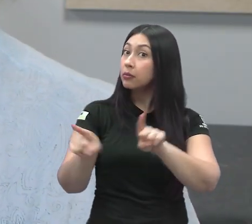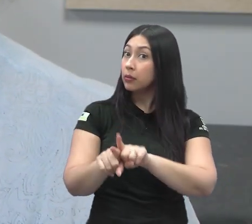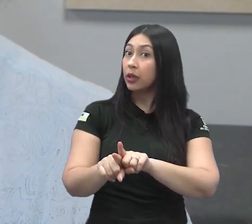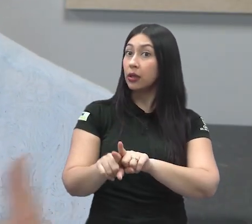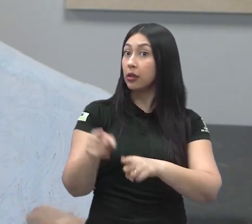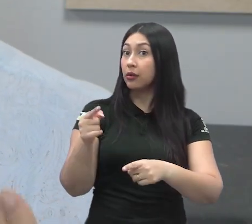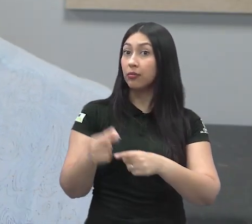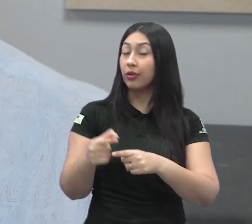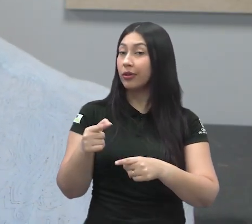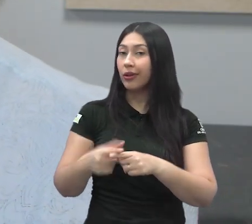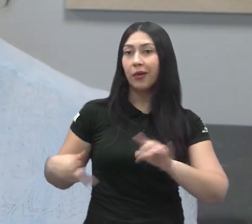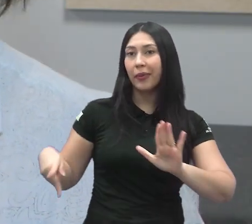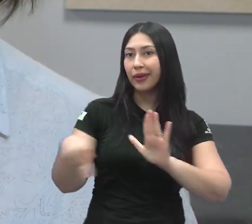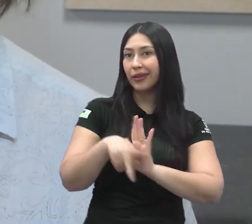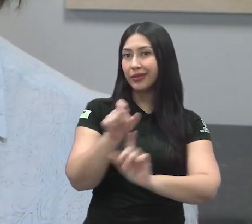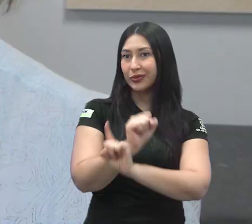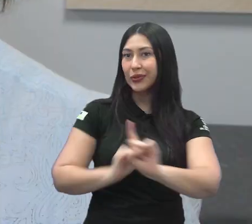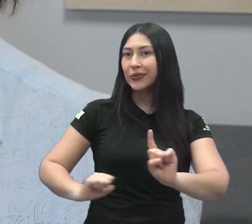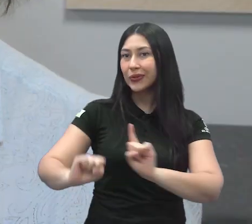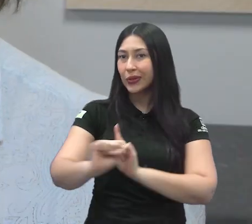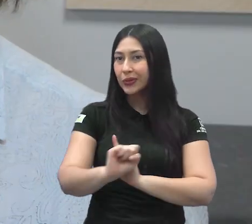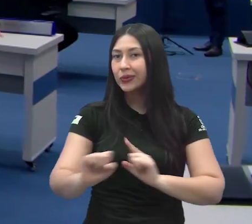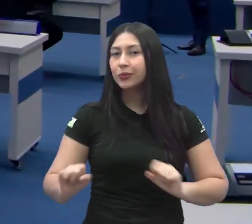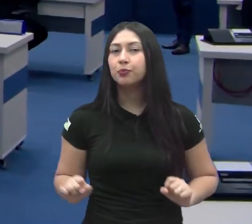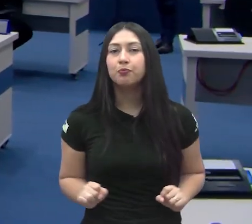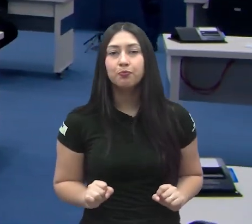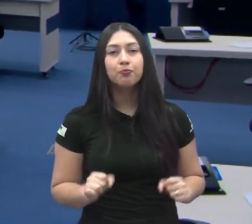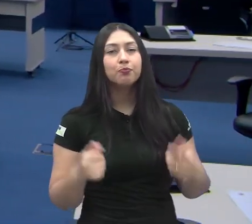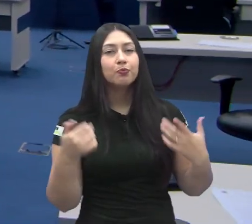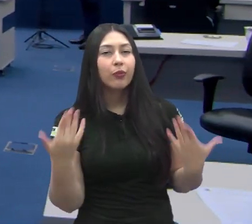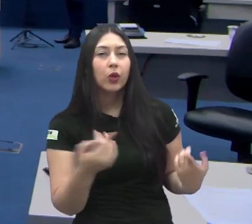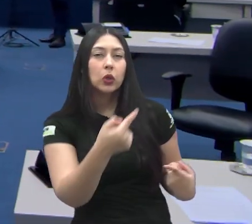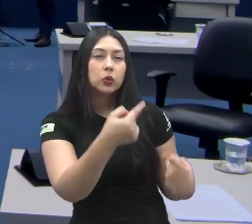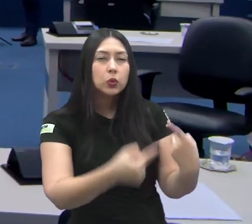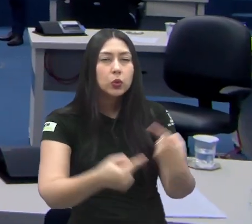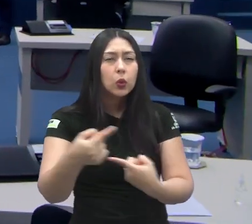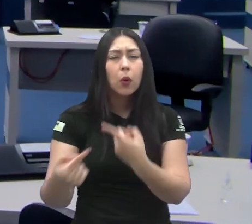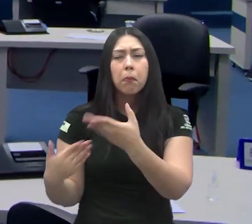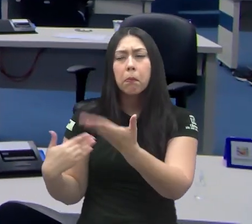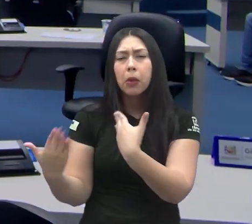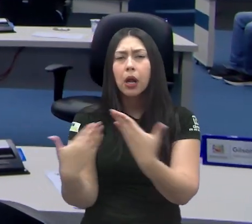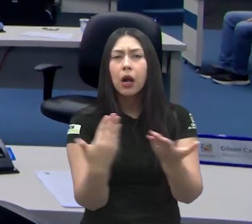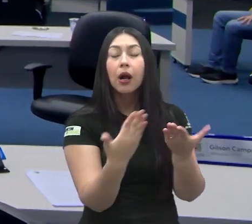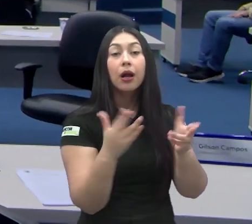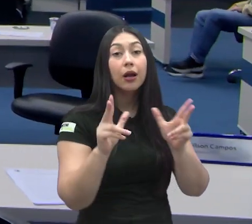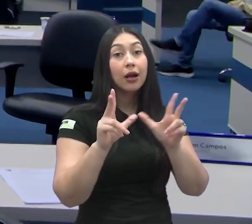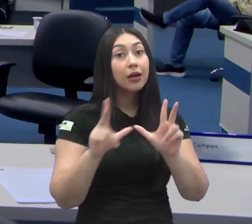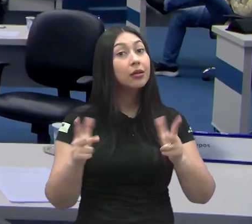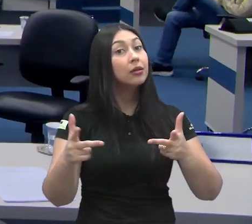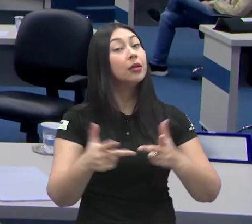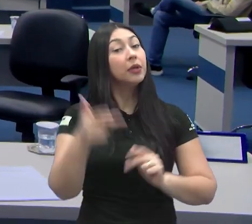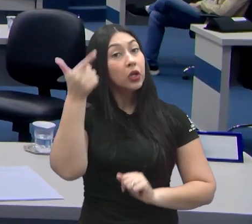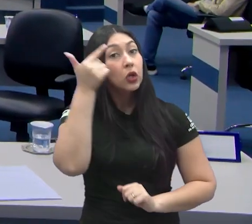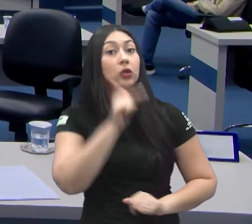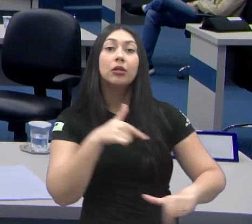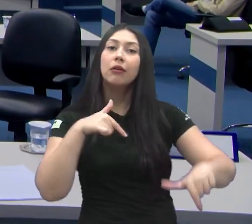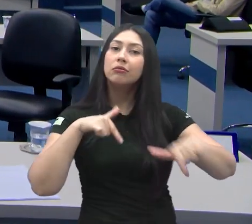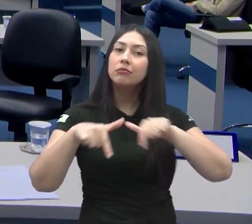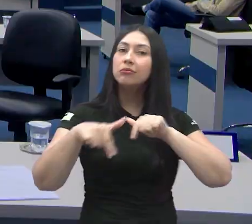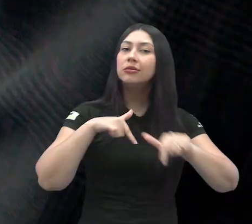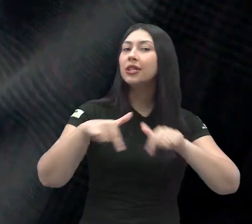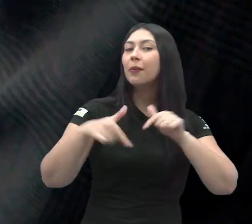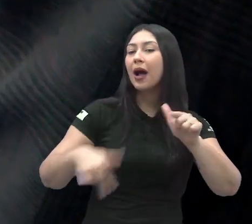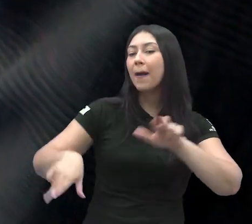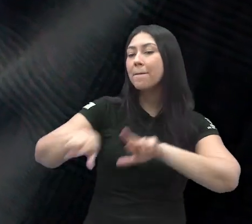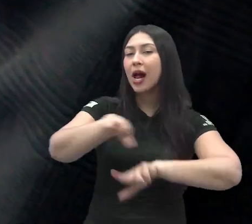é só do parlamentar, mas é da sociedade. E é através dessas discussões que a Câmara Municipal consegue trabalhar